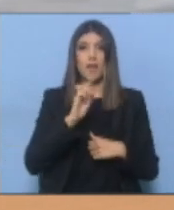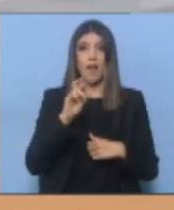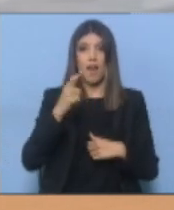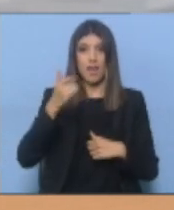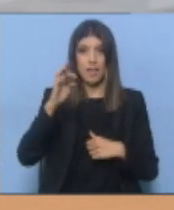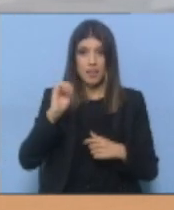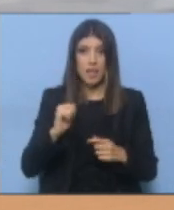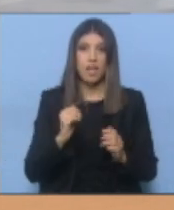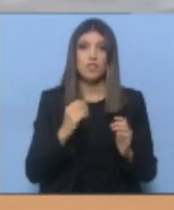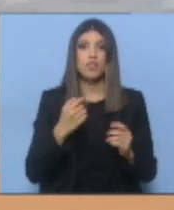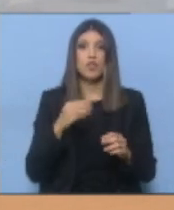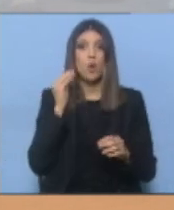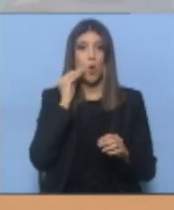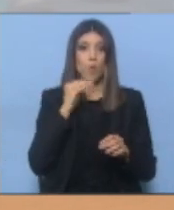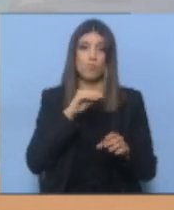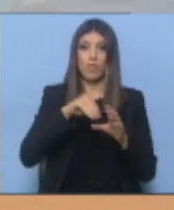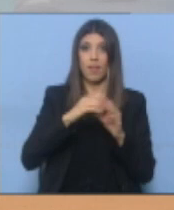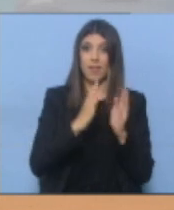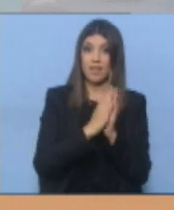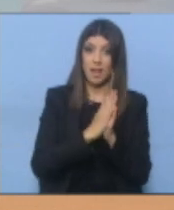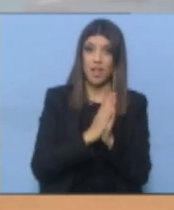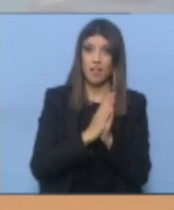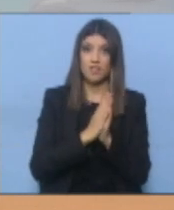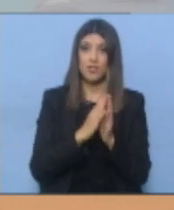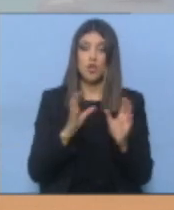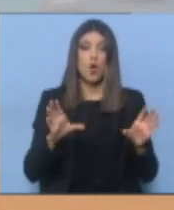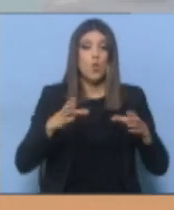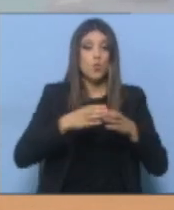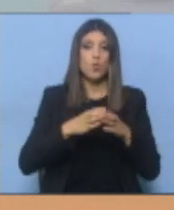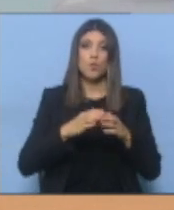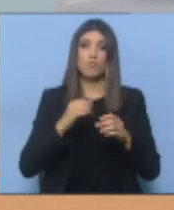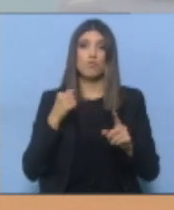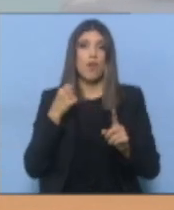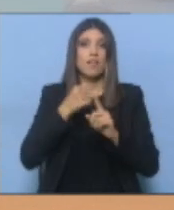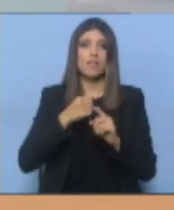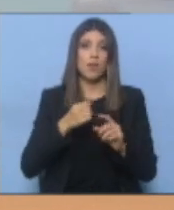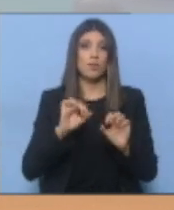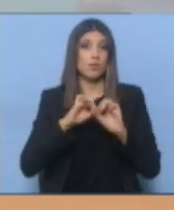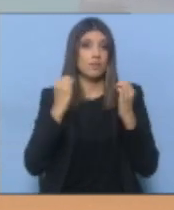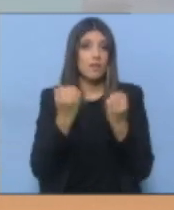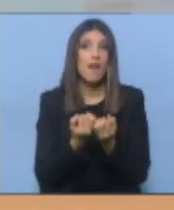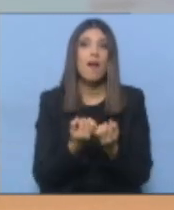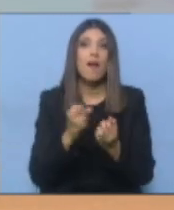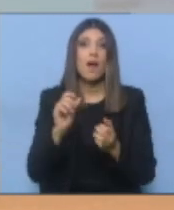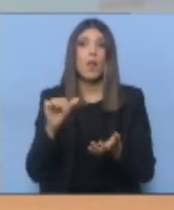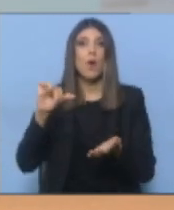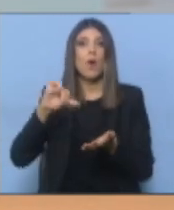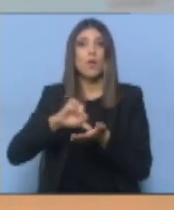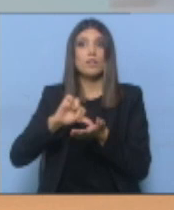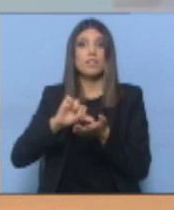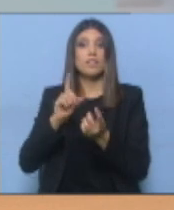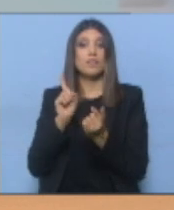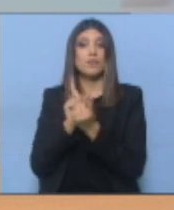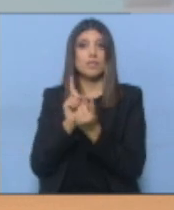das Caritas diocesanas e das Caritas paroquiais, com os grupos de ação social, com os centros, os locais de atendimento social